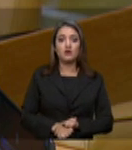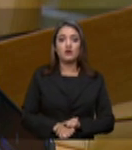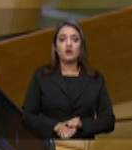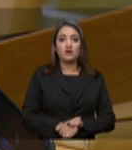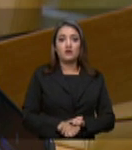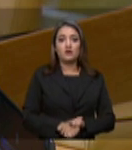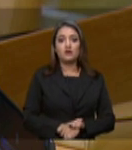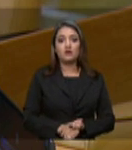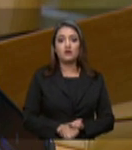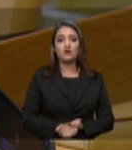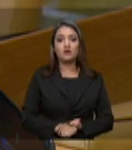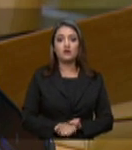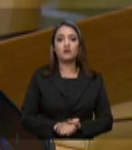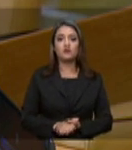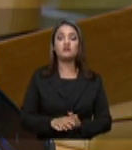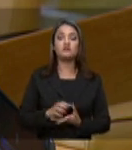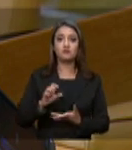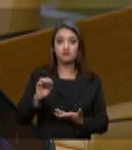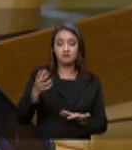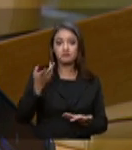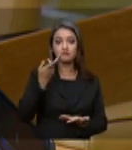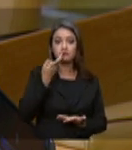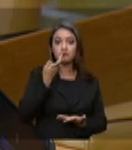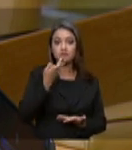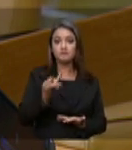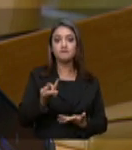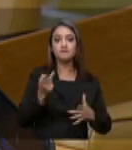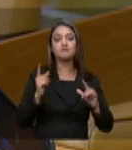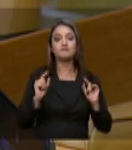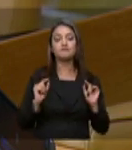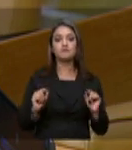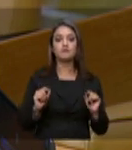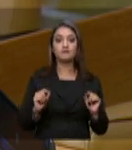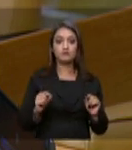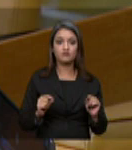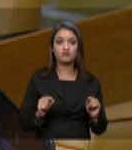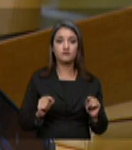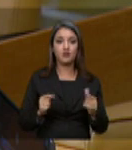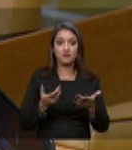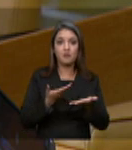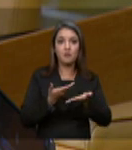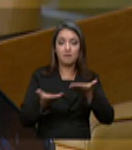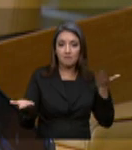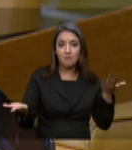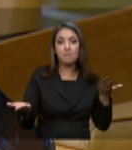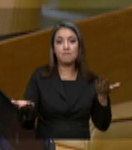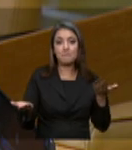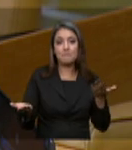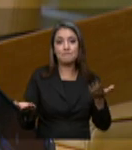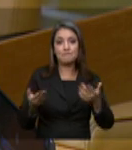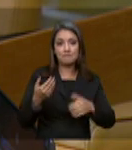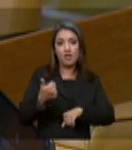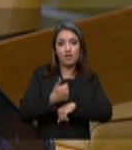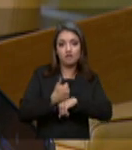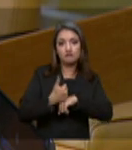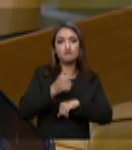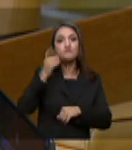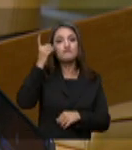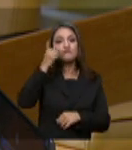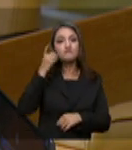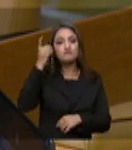apenas sobrinho tal como tenho feito em outras ocasiões que esta vou mandar te dará